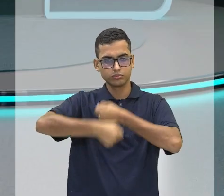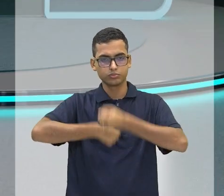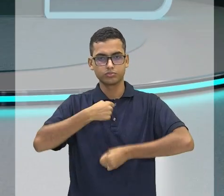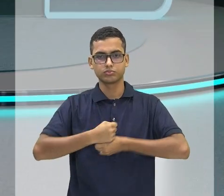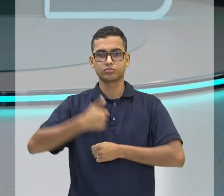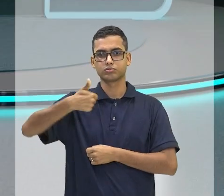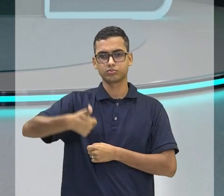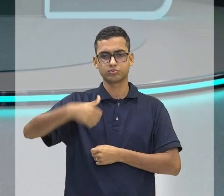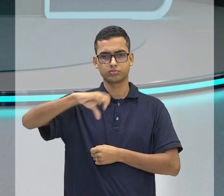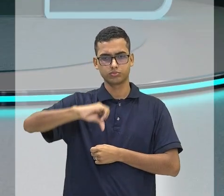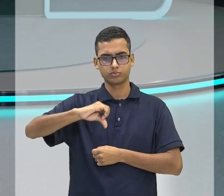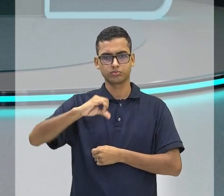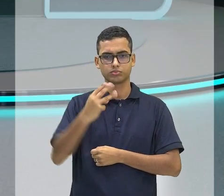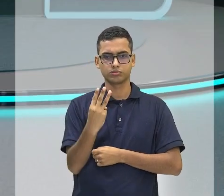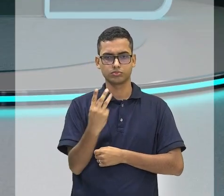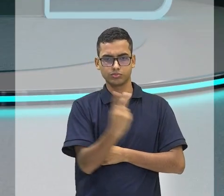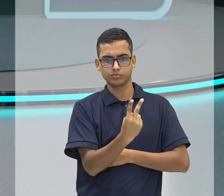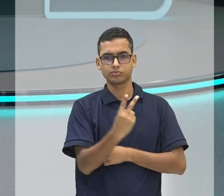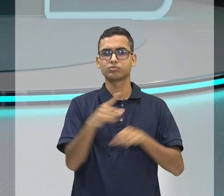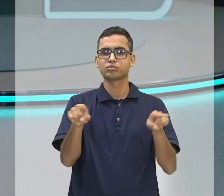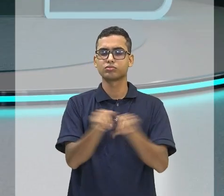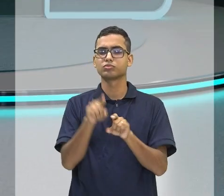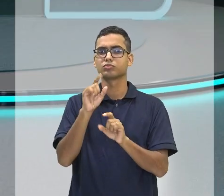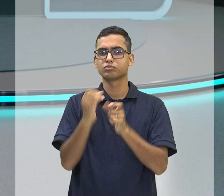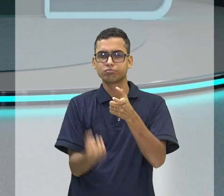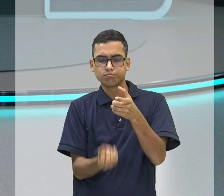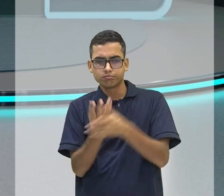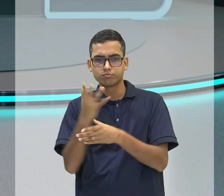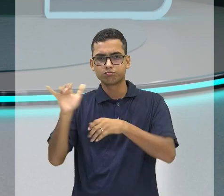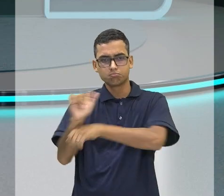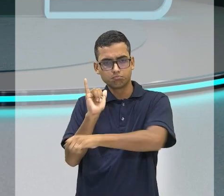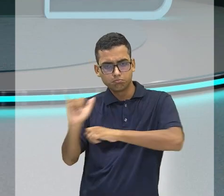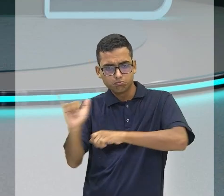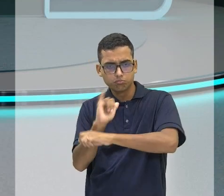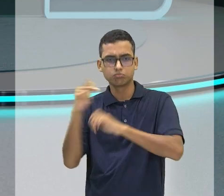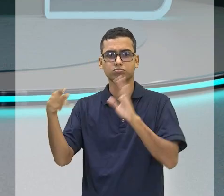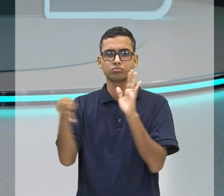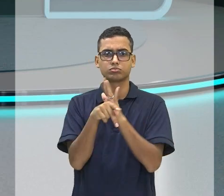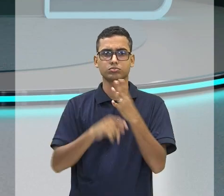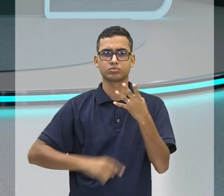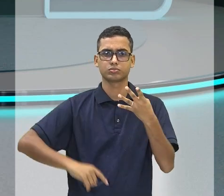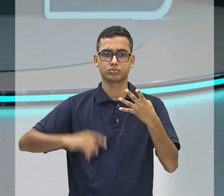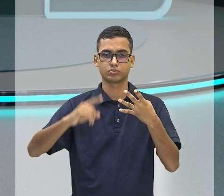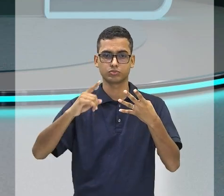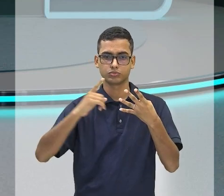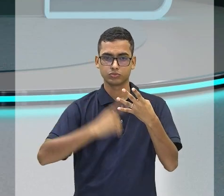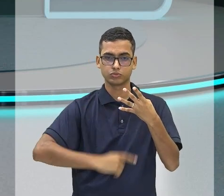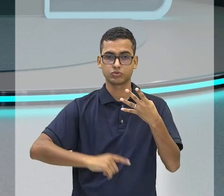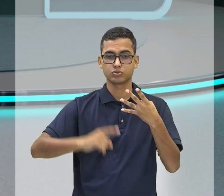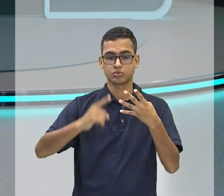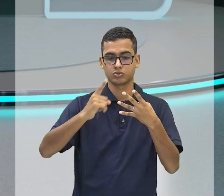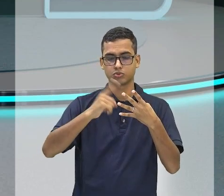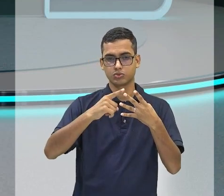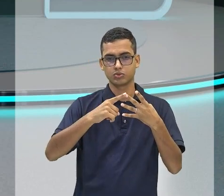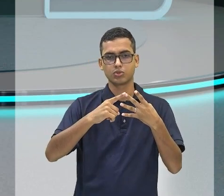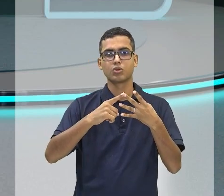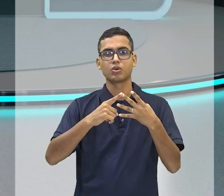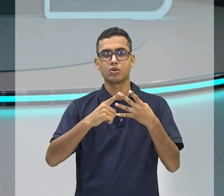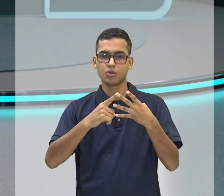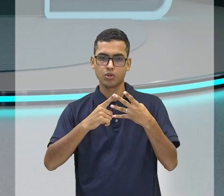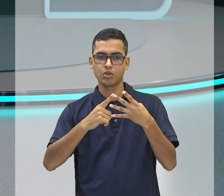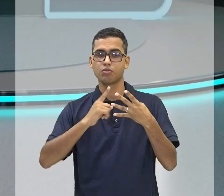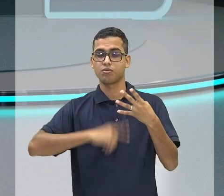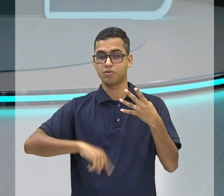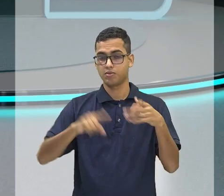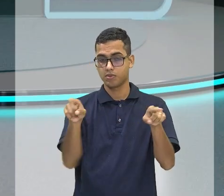1932, no qual são mescladas aí técnicas do estilo Yushu Ryu e Jiu-Jitsu, a forma